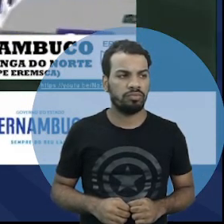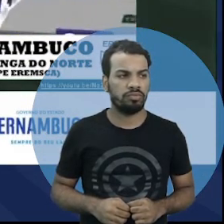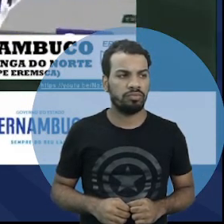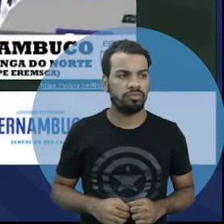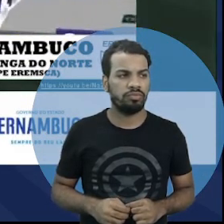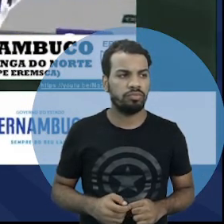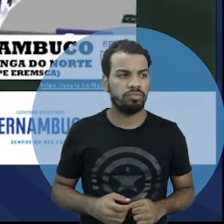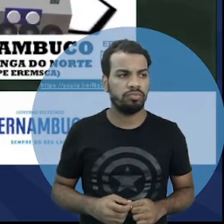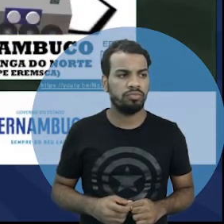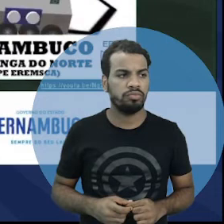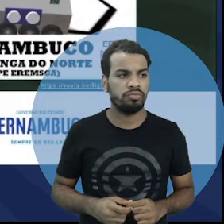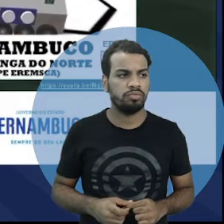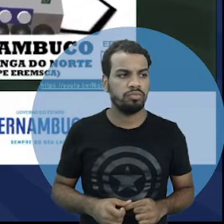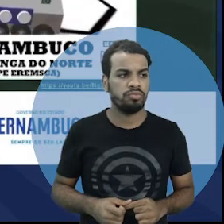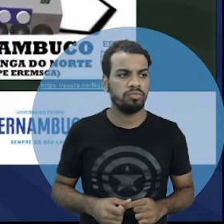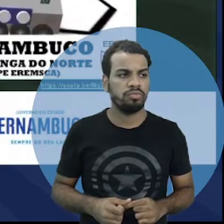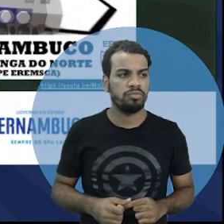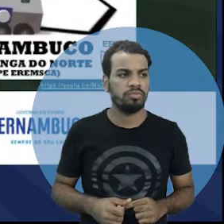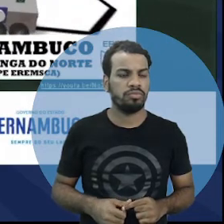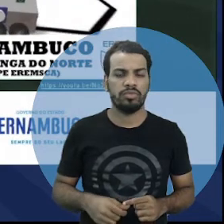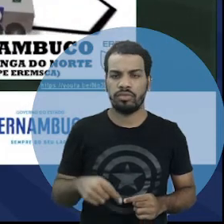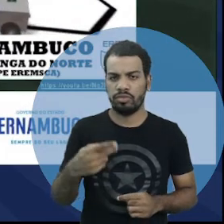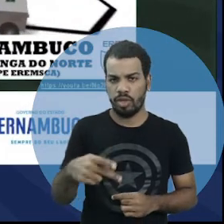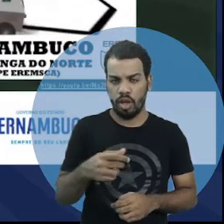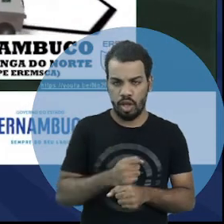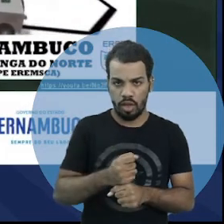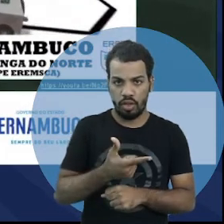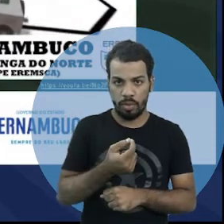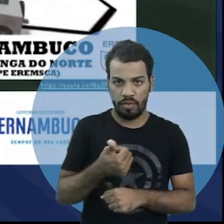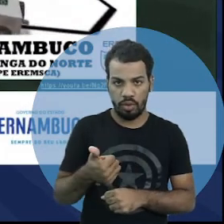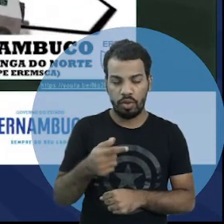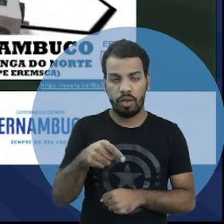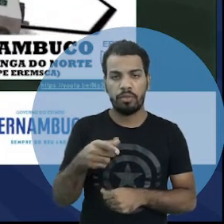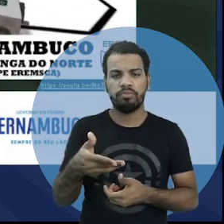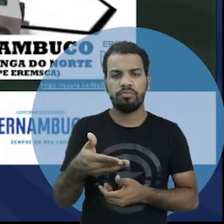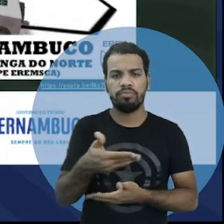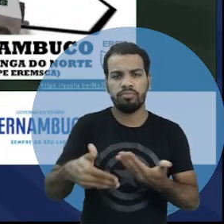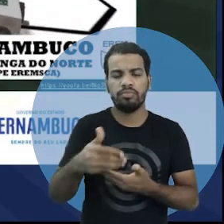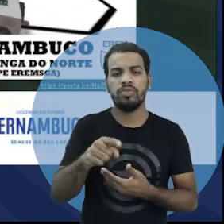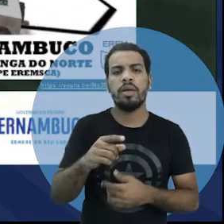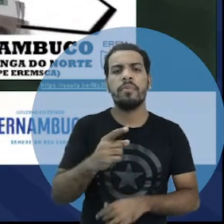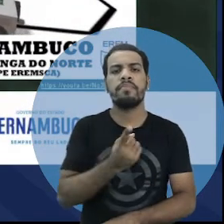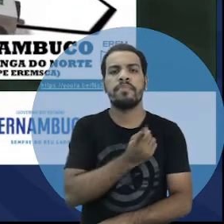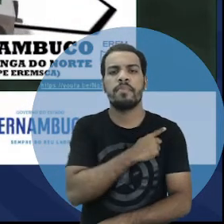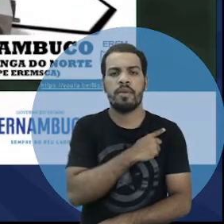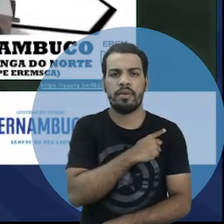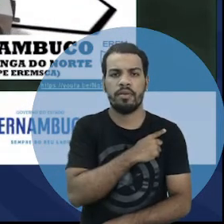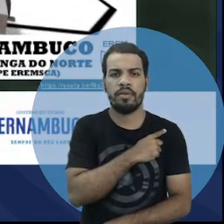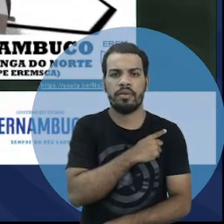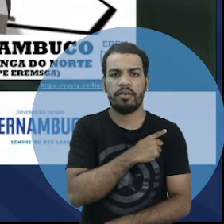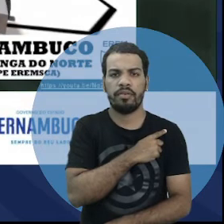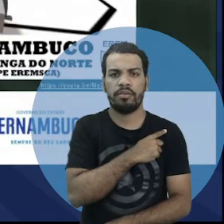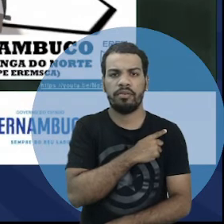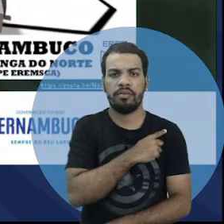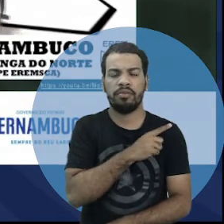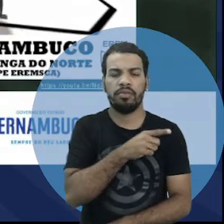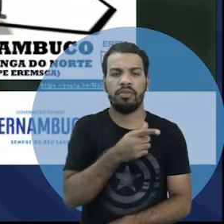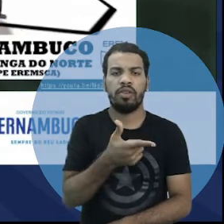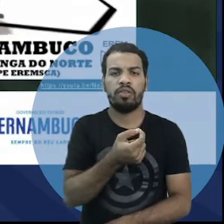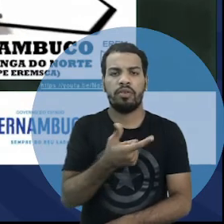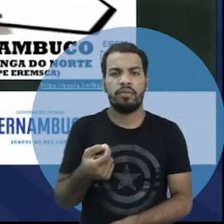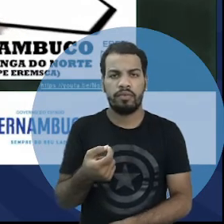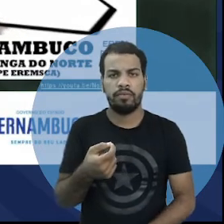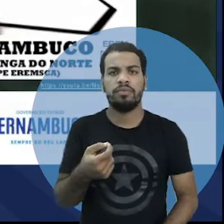2021, que também envolveu o pessoal do primeiro ano. A gente estava muito focado em 2020,